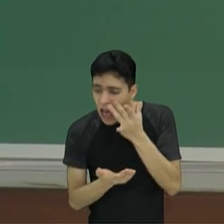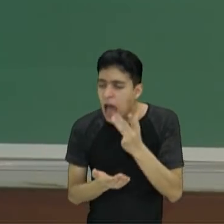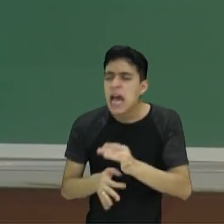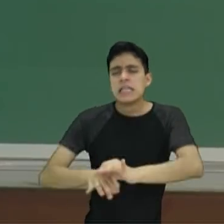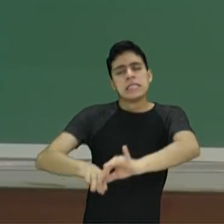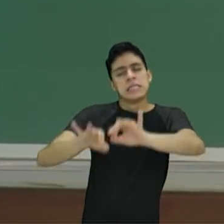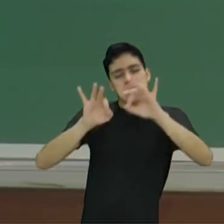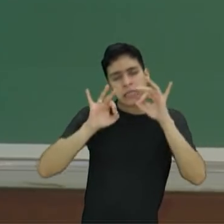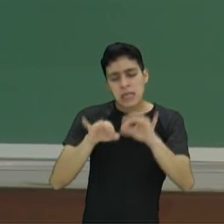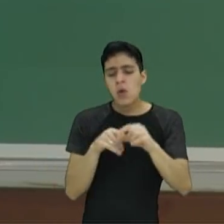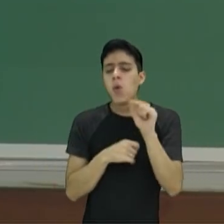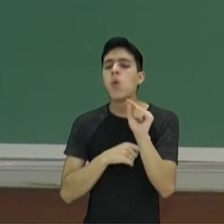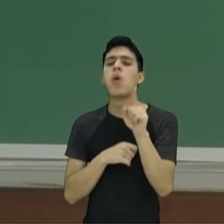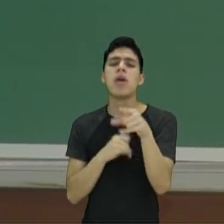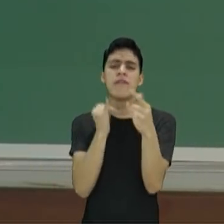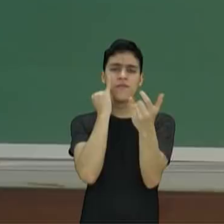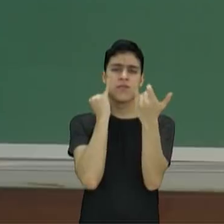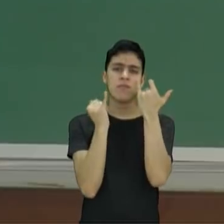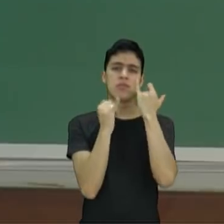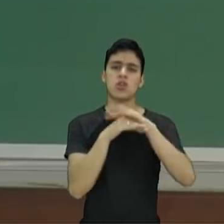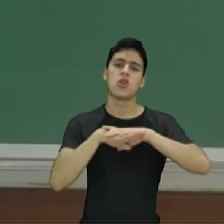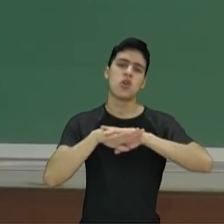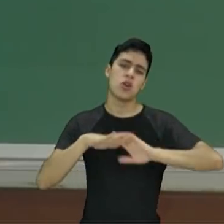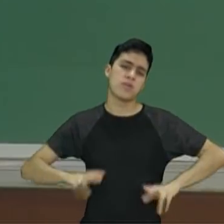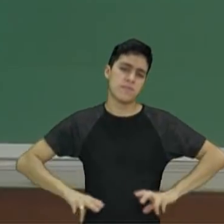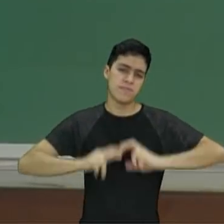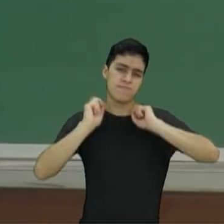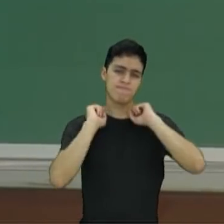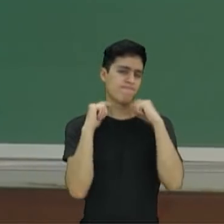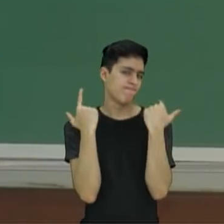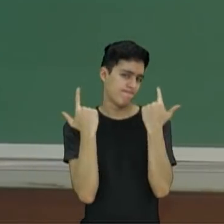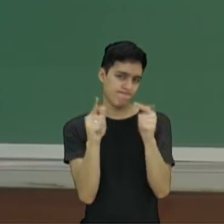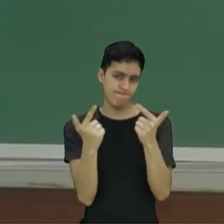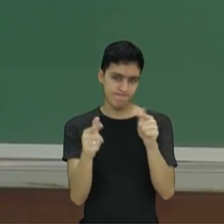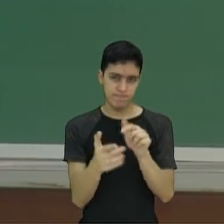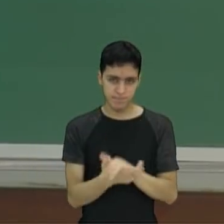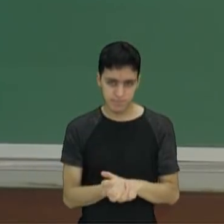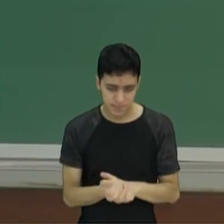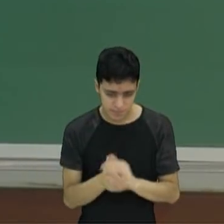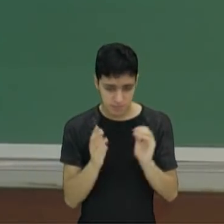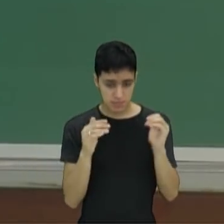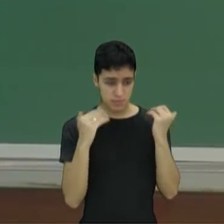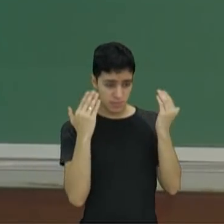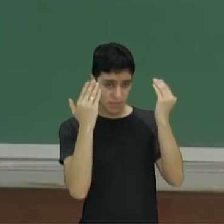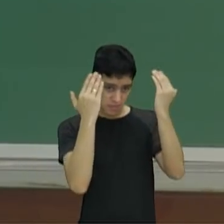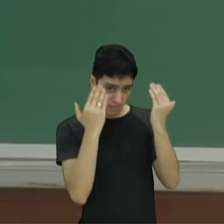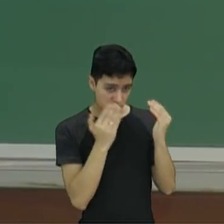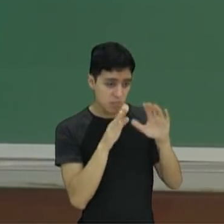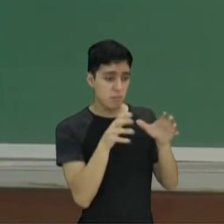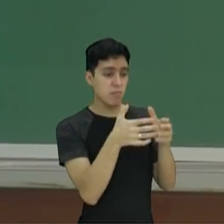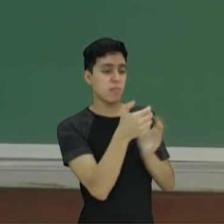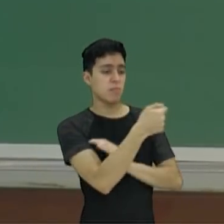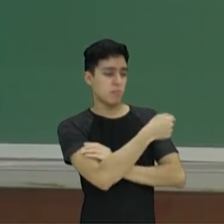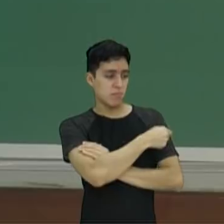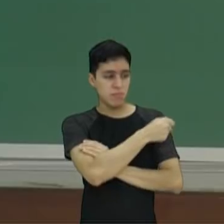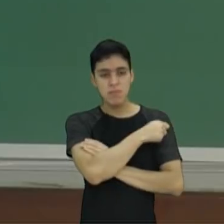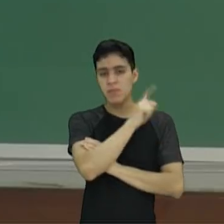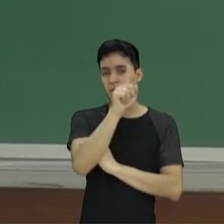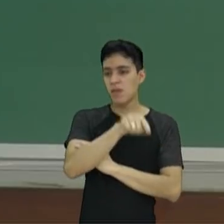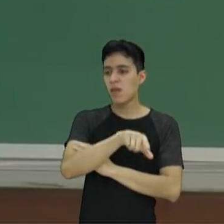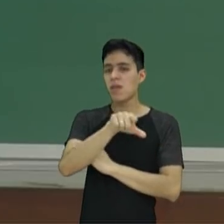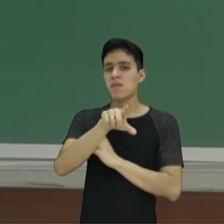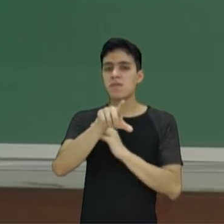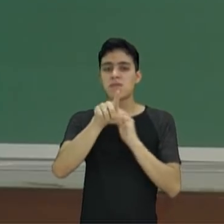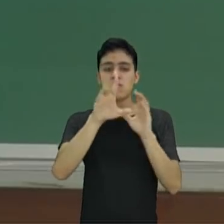comprovação científica dessa informação dela curar a doença. Então, foi uma análise feita pelos alunos e classificada